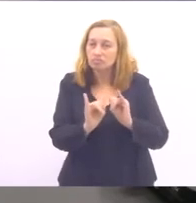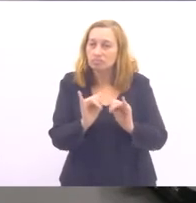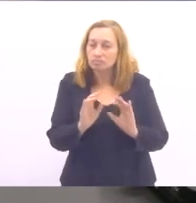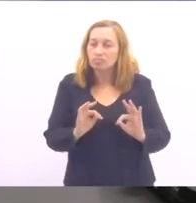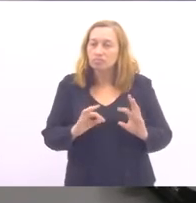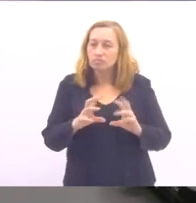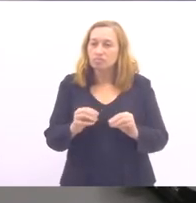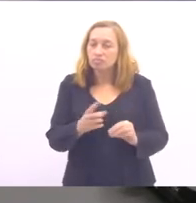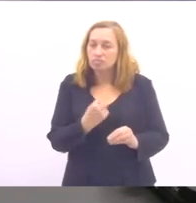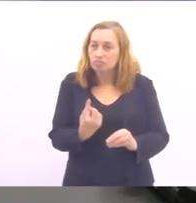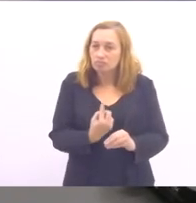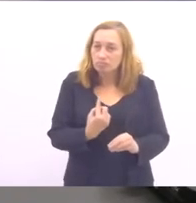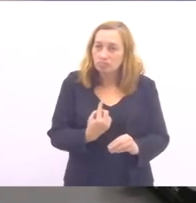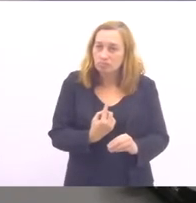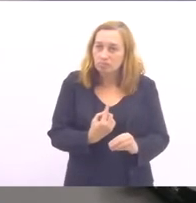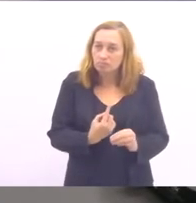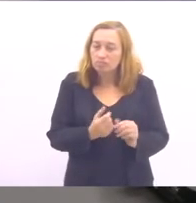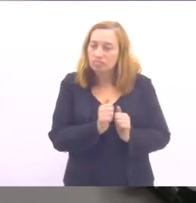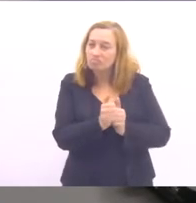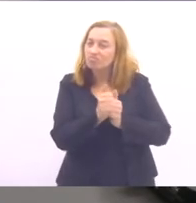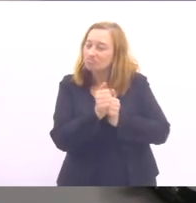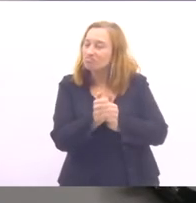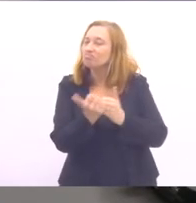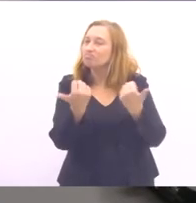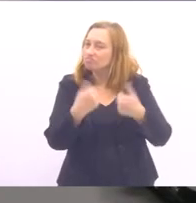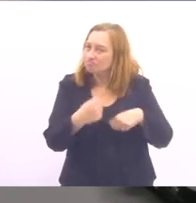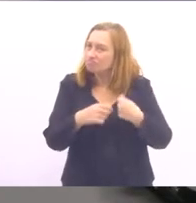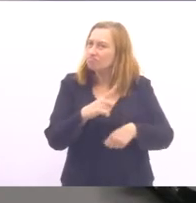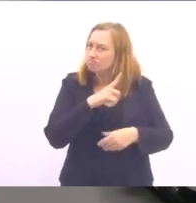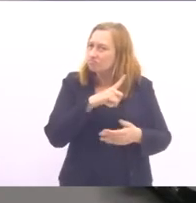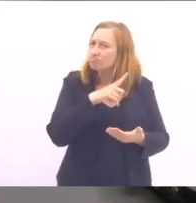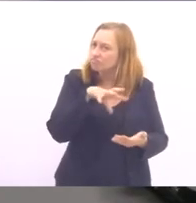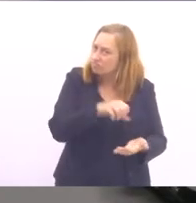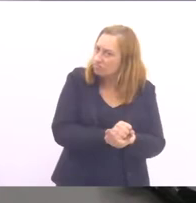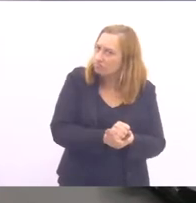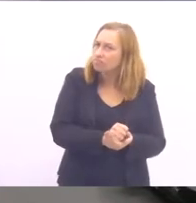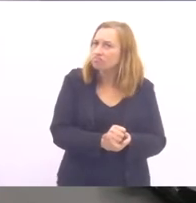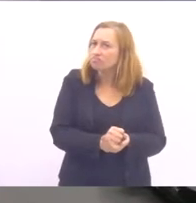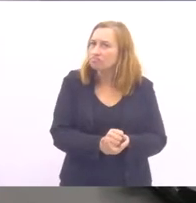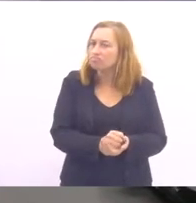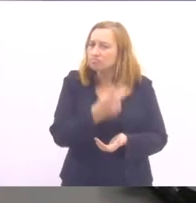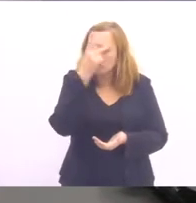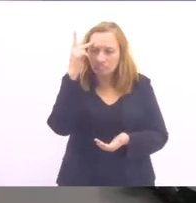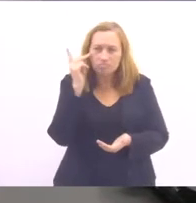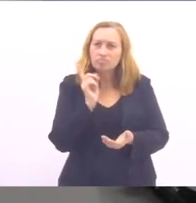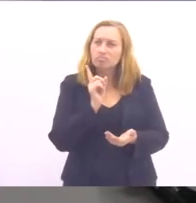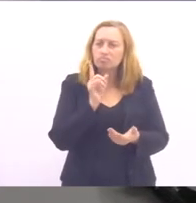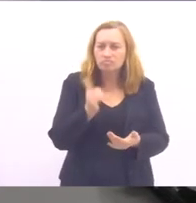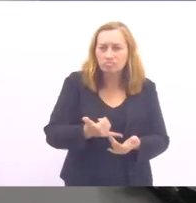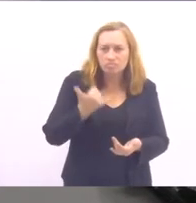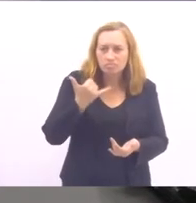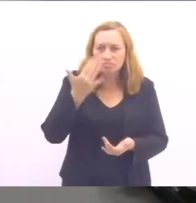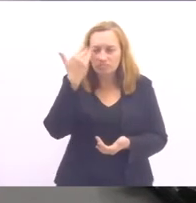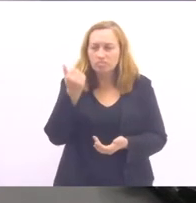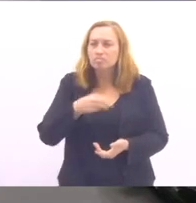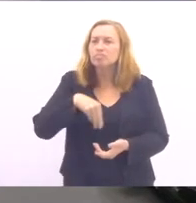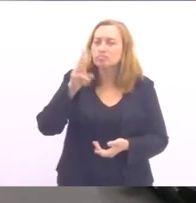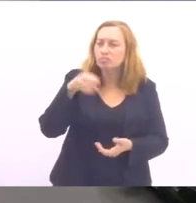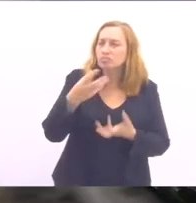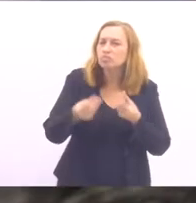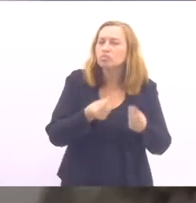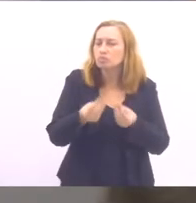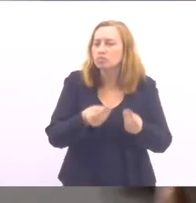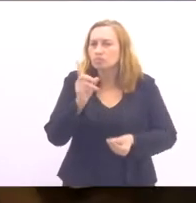nossas. Acho que tem que ter um acompanhamento desse cadastro, as pessoas ligarem, saber como é que é. Uma sensibilização